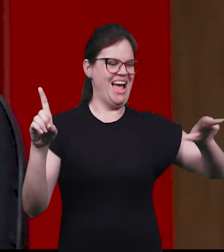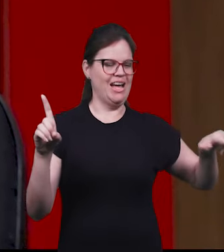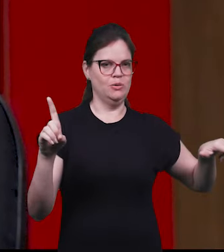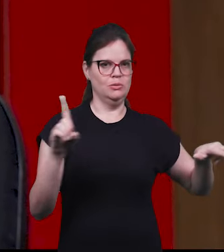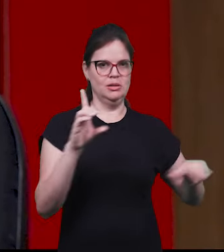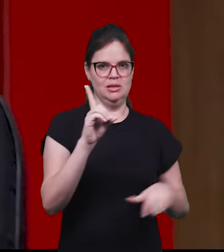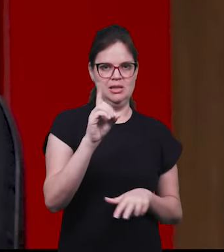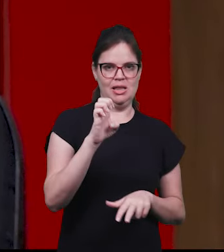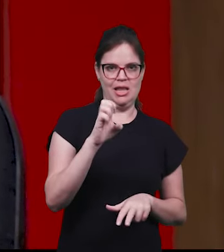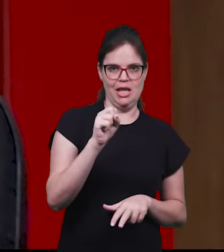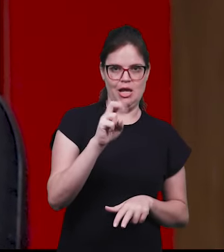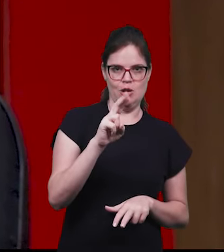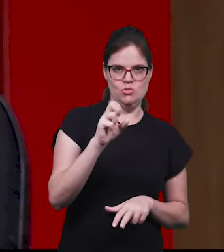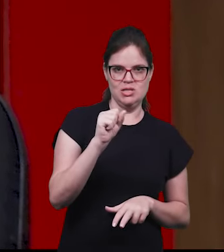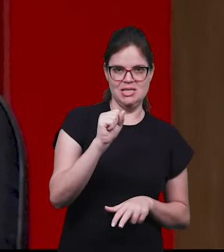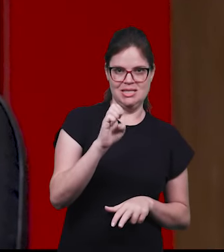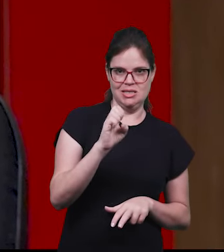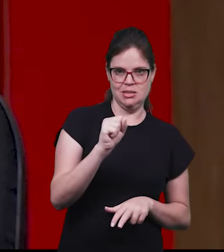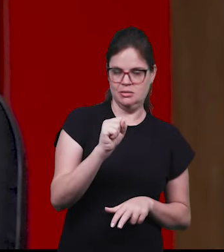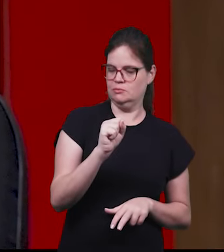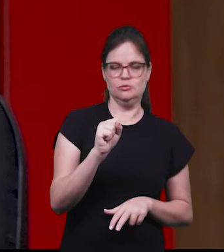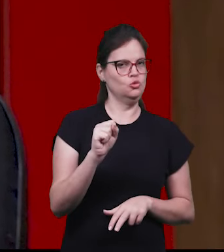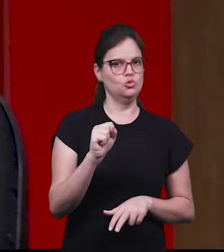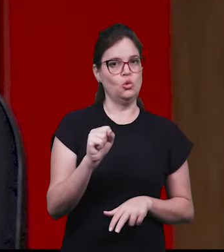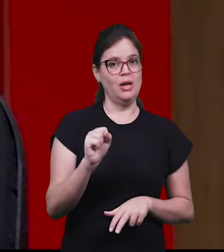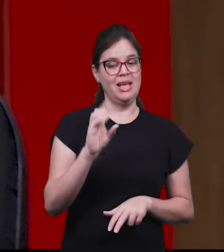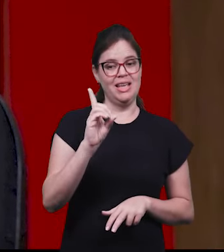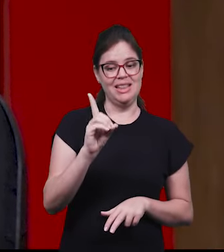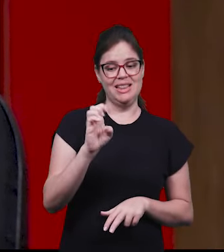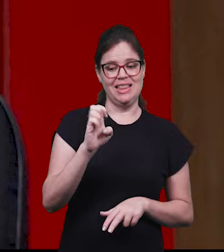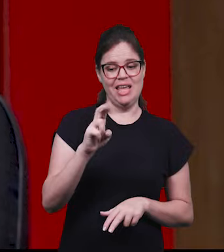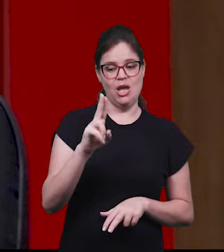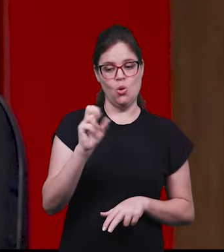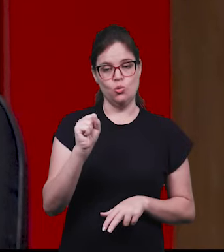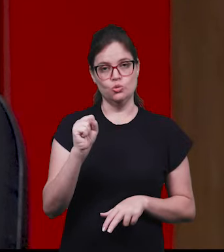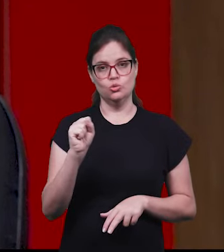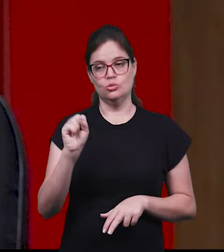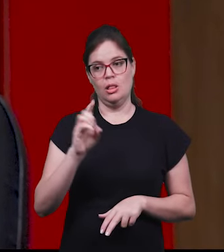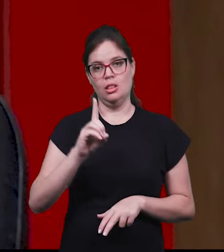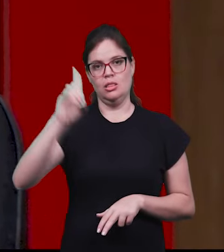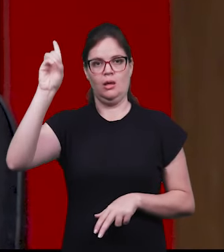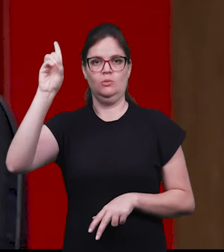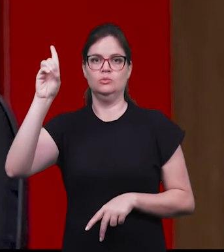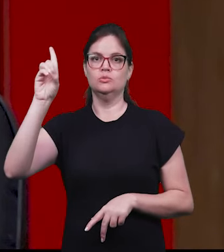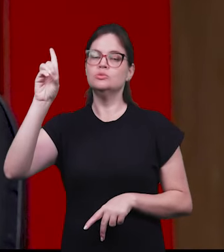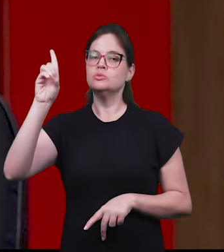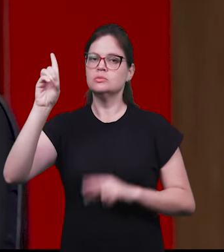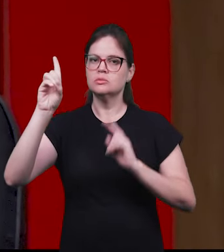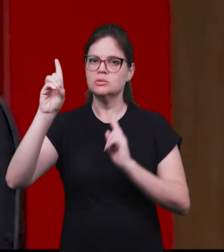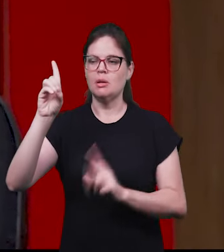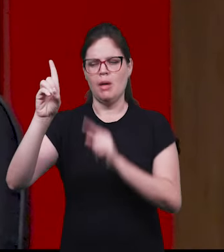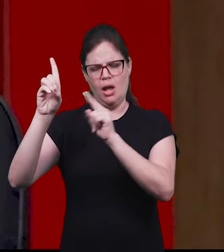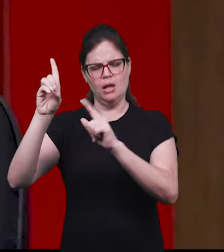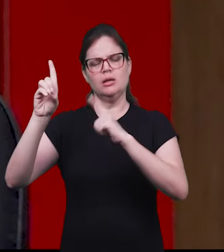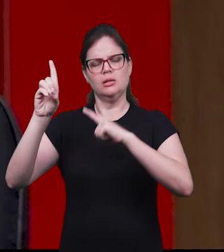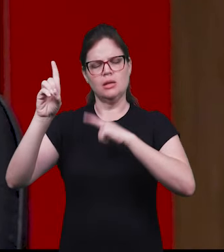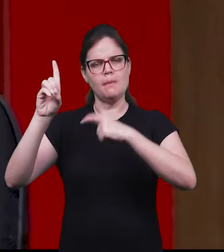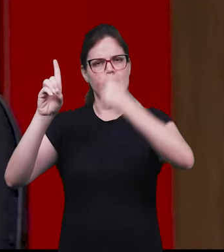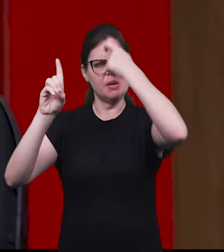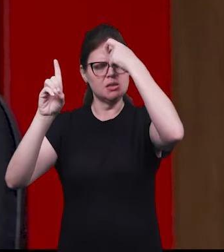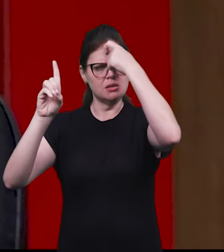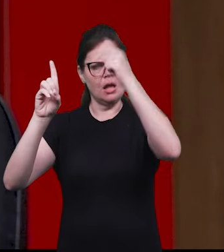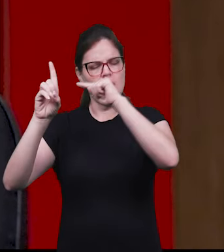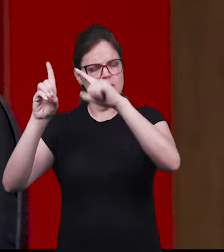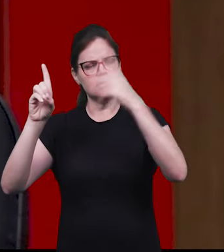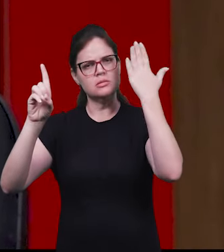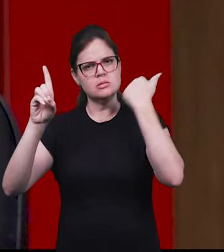usava deuses. Ele usava Deus porque ele cria num Deus único que ele chamava de Mazda, né? O Deus que pensa.